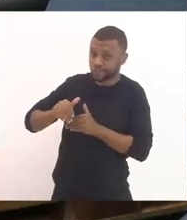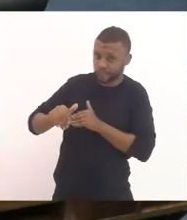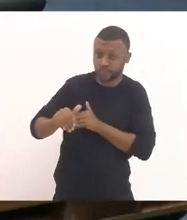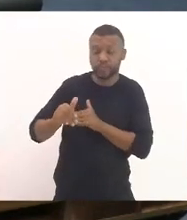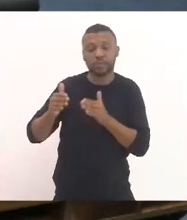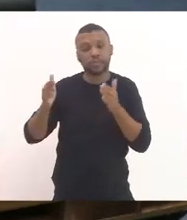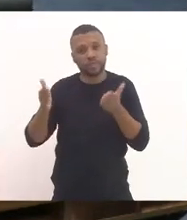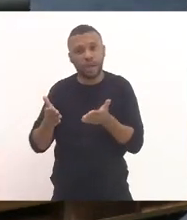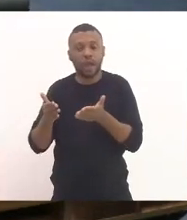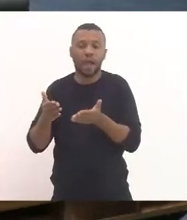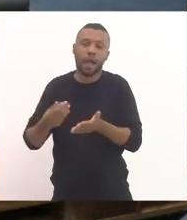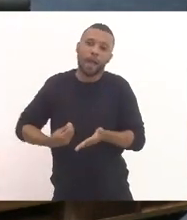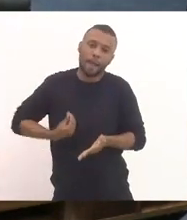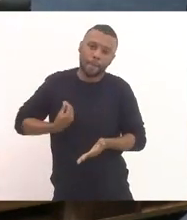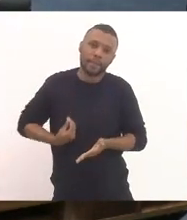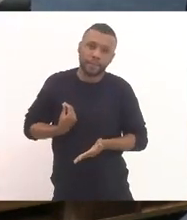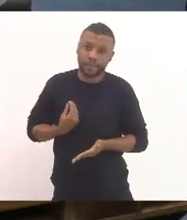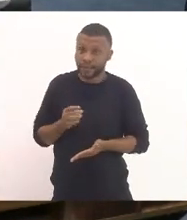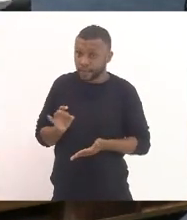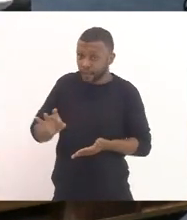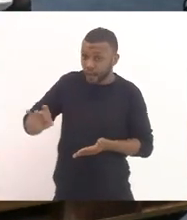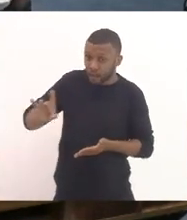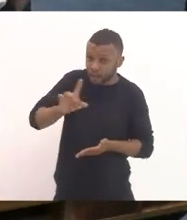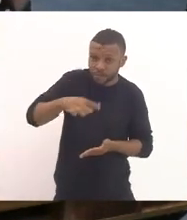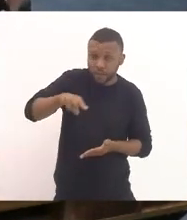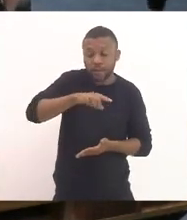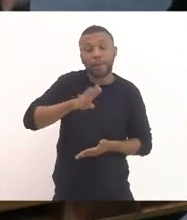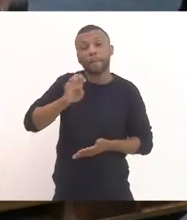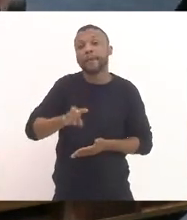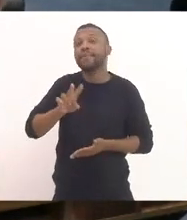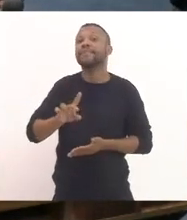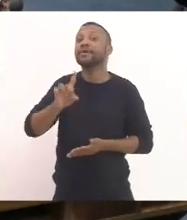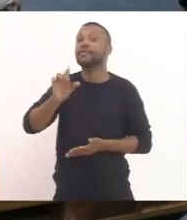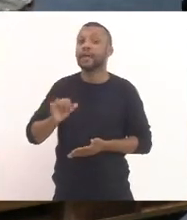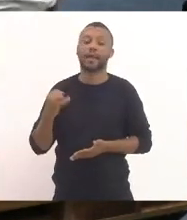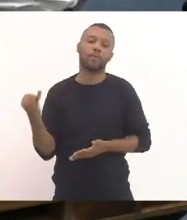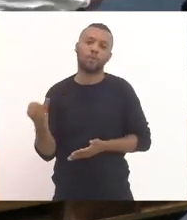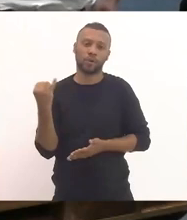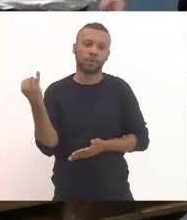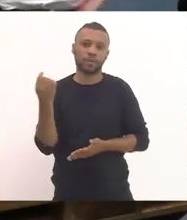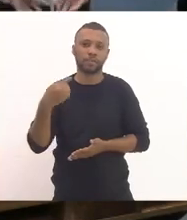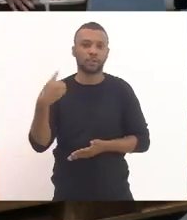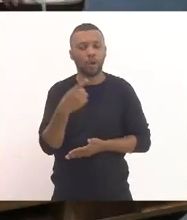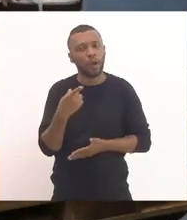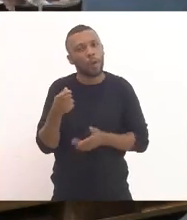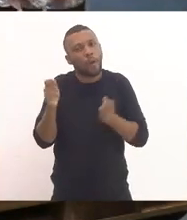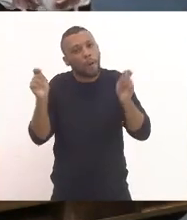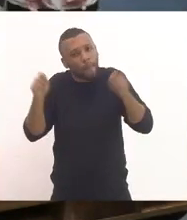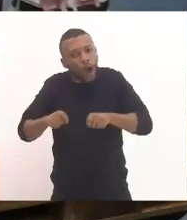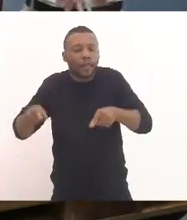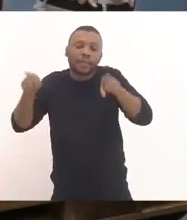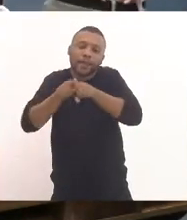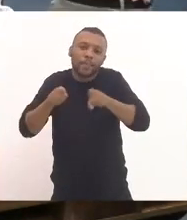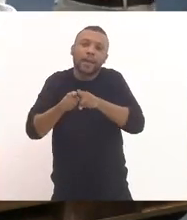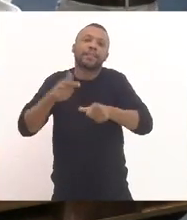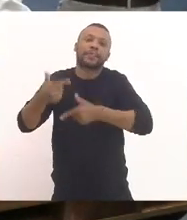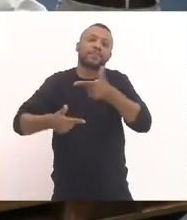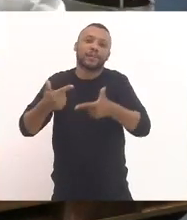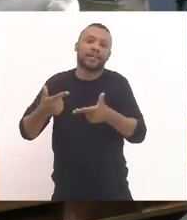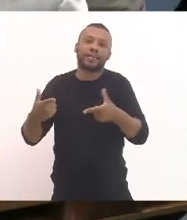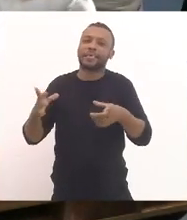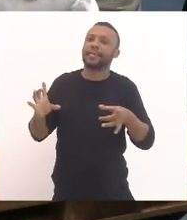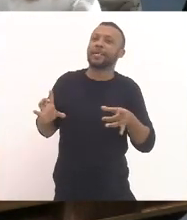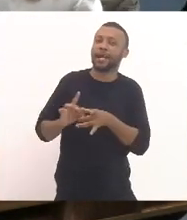a presença dos senhores e senhoras é muito bem-vindo e fundamental para que a gente possa também dessa forma contribuir para uma